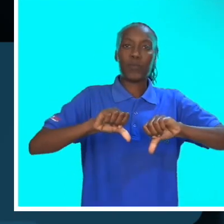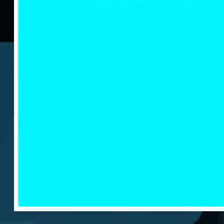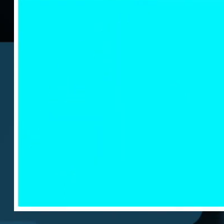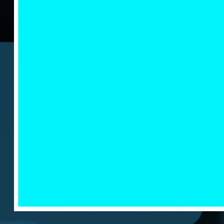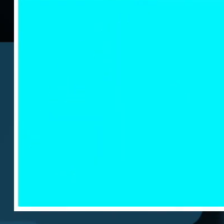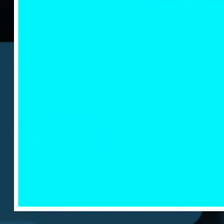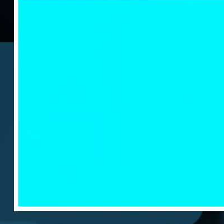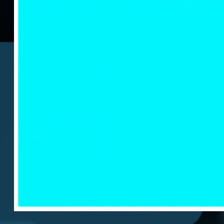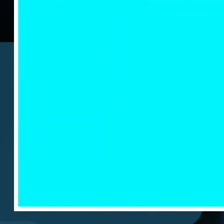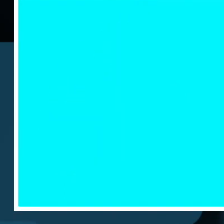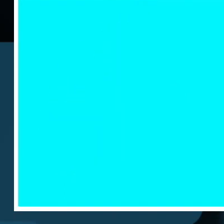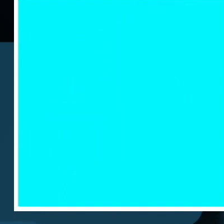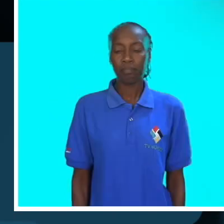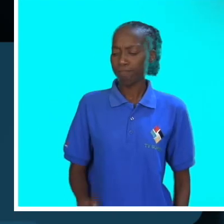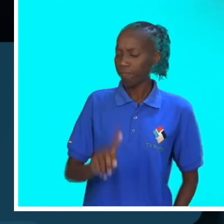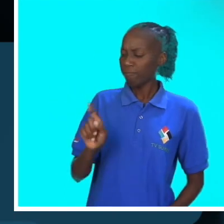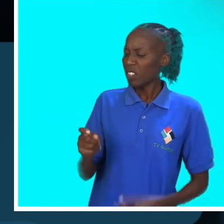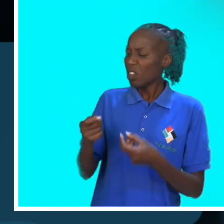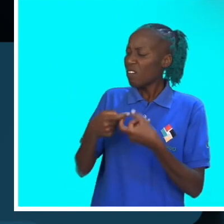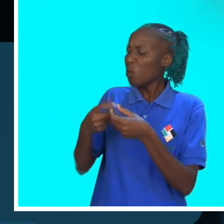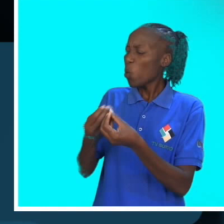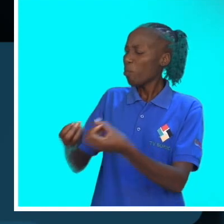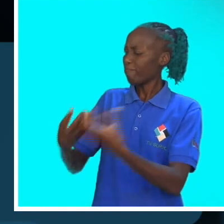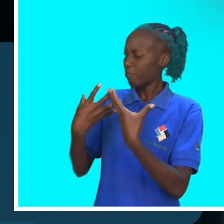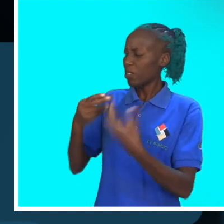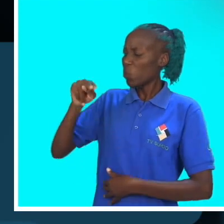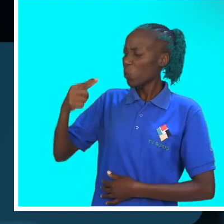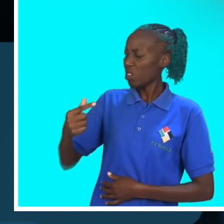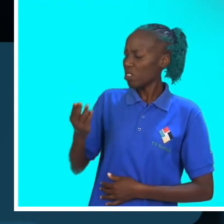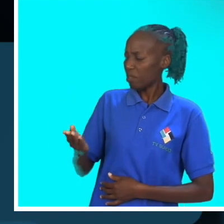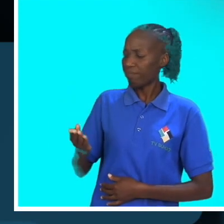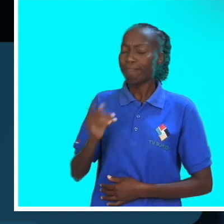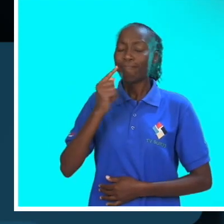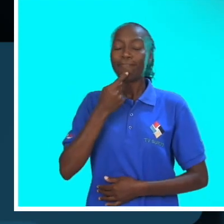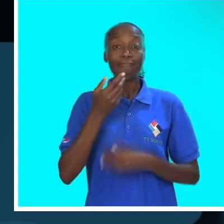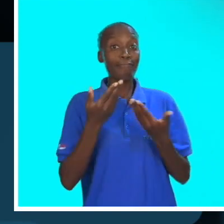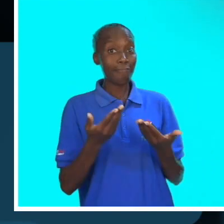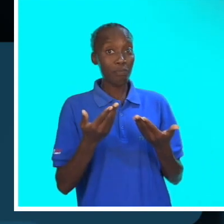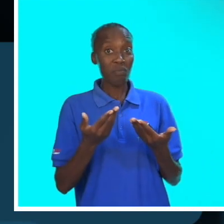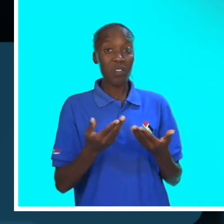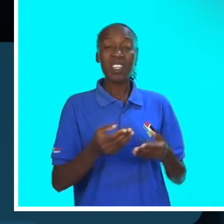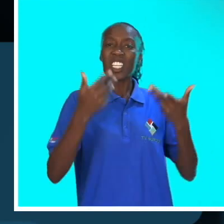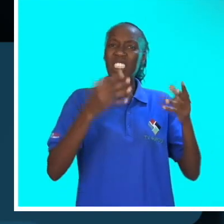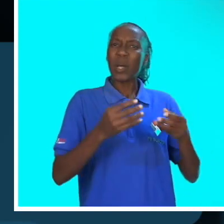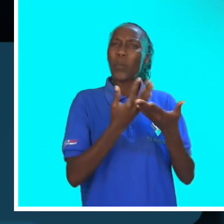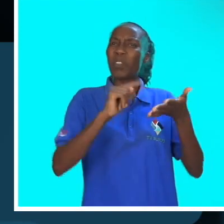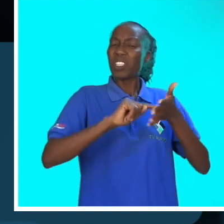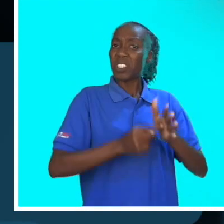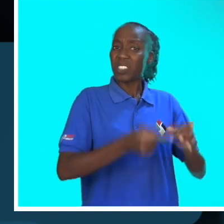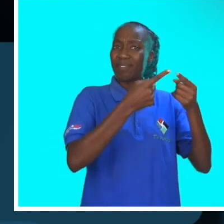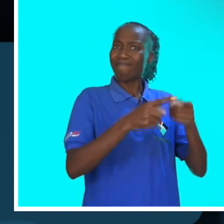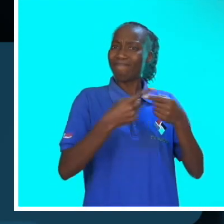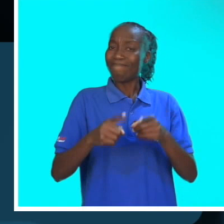sarampo. Exato. E como a família recebeu essa notícia? Naturalmente, com muita preocupação. Tentaram